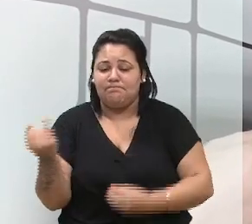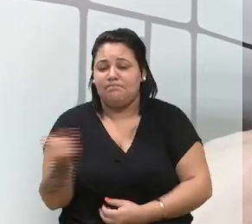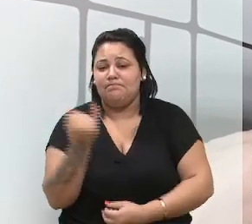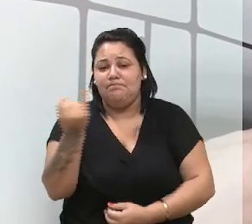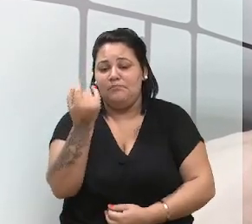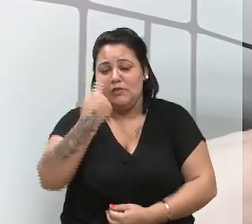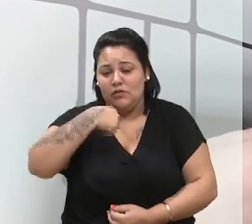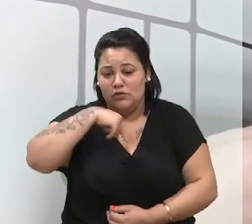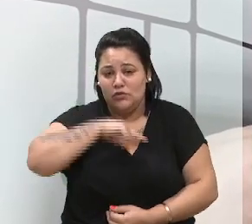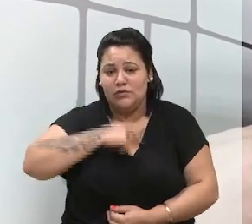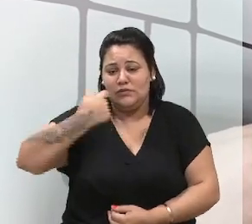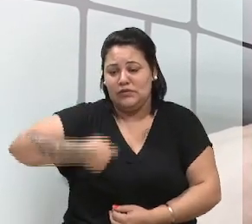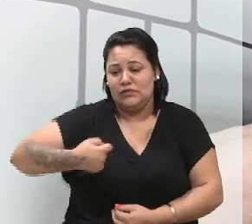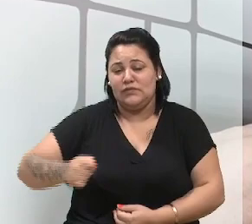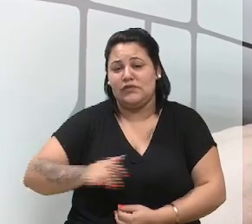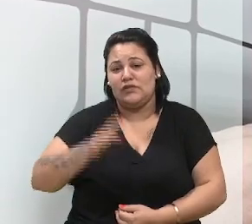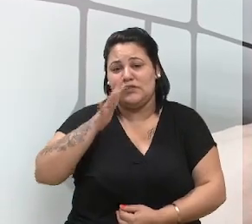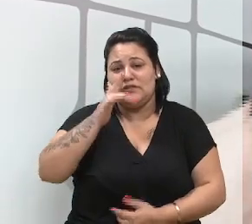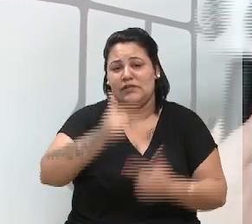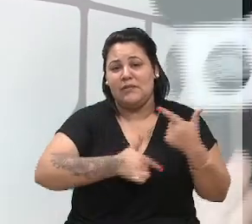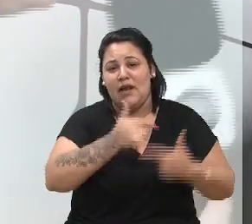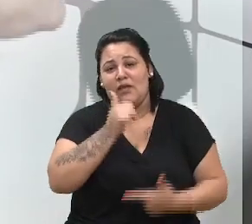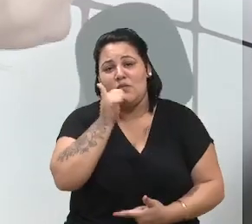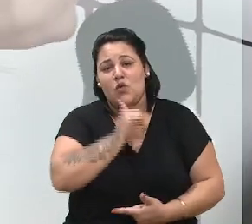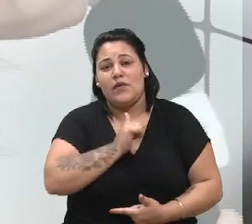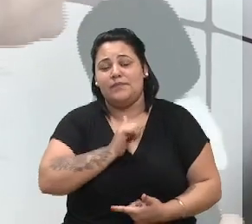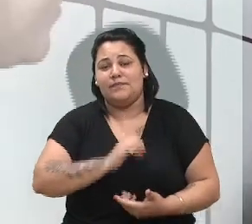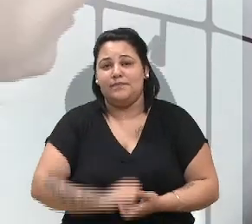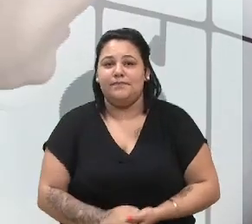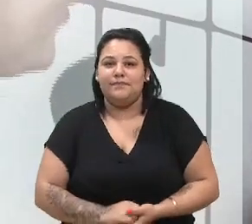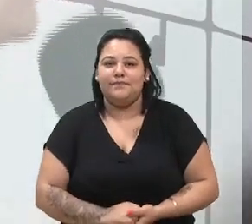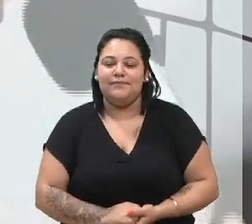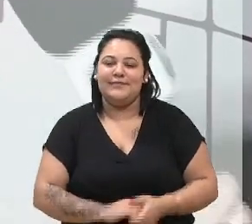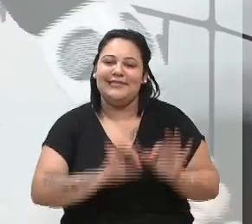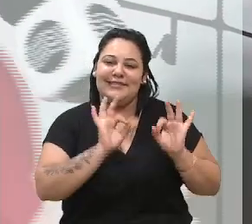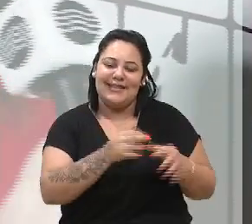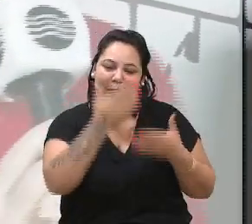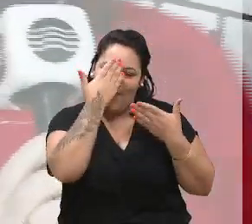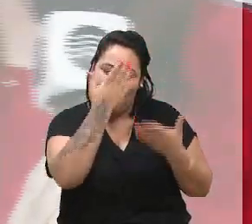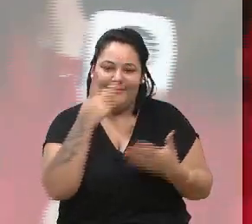precisamos valorizar esse trabalho da mulher sem dúvida Obrigada vereadora obrigada